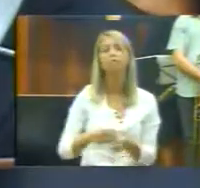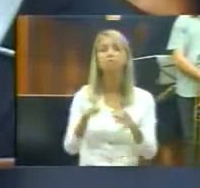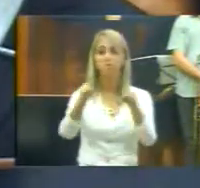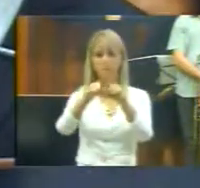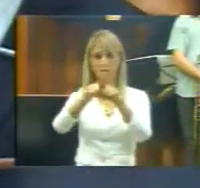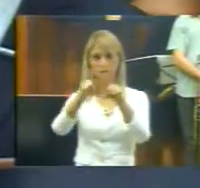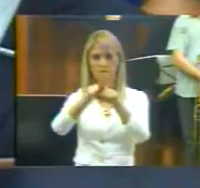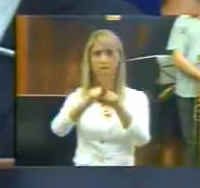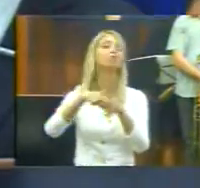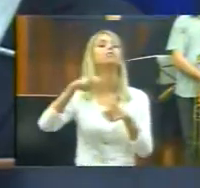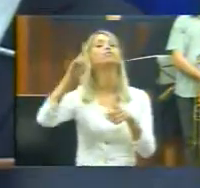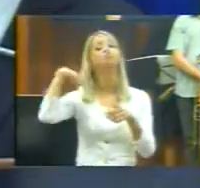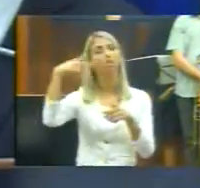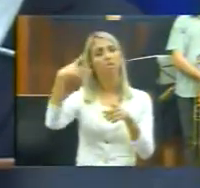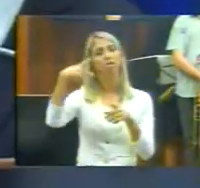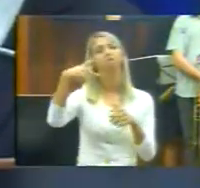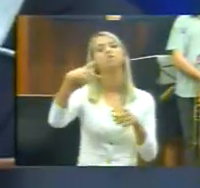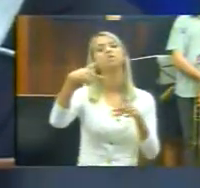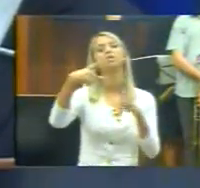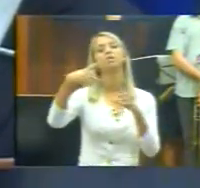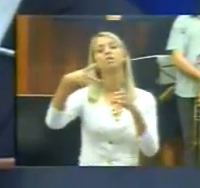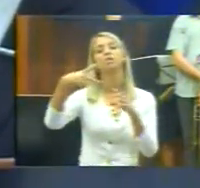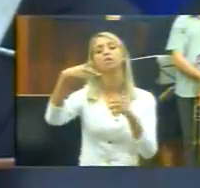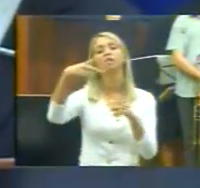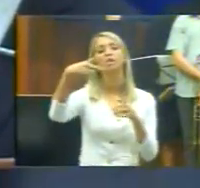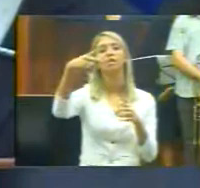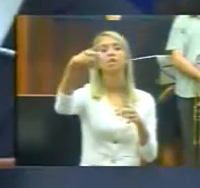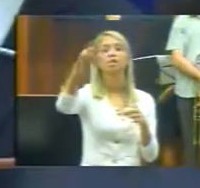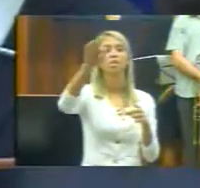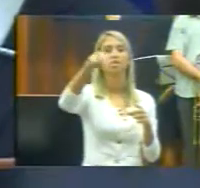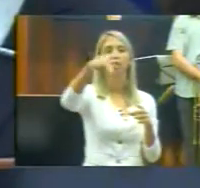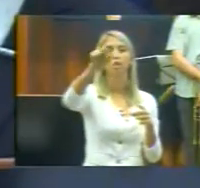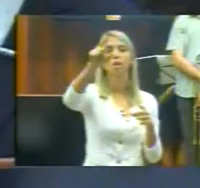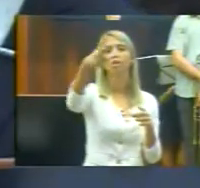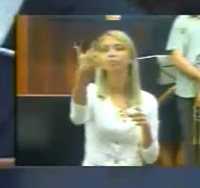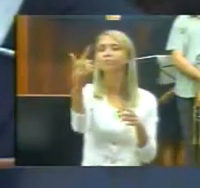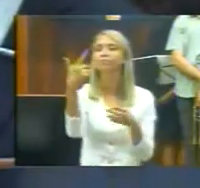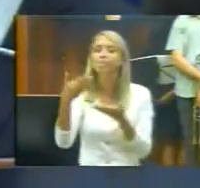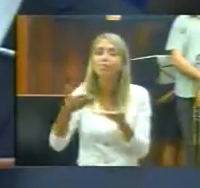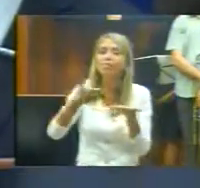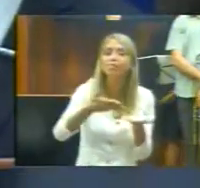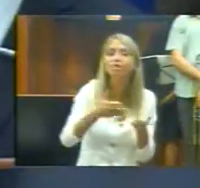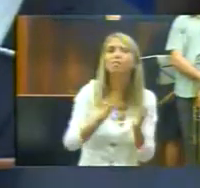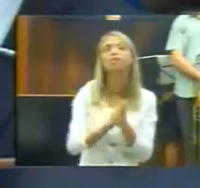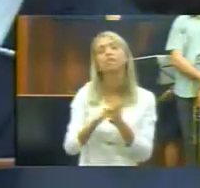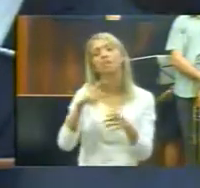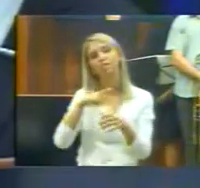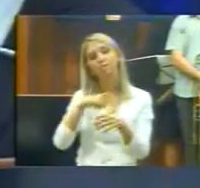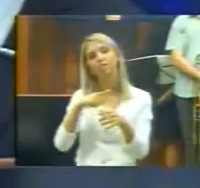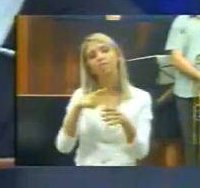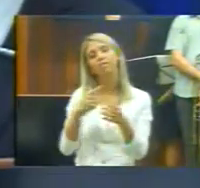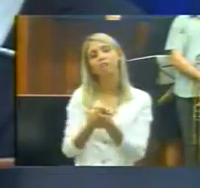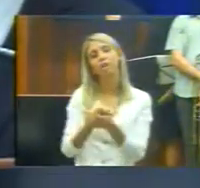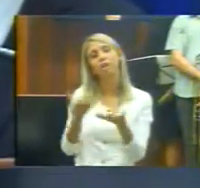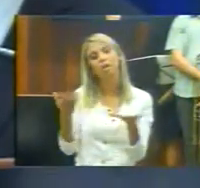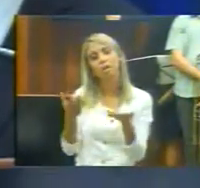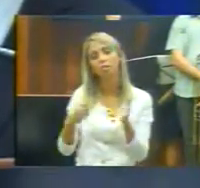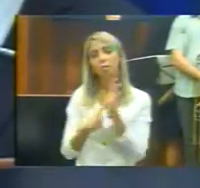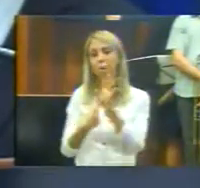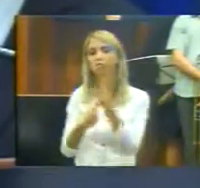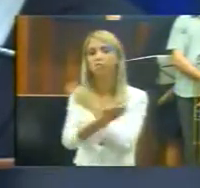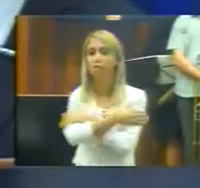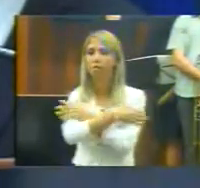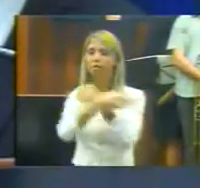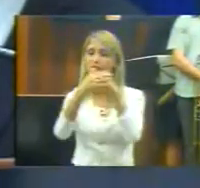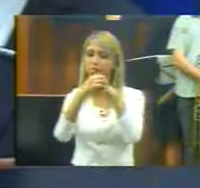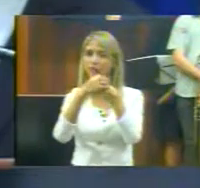vereador Alexandre Cruz, também recebeu o convite, mas por questão de agenda ele não pôde estar presente. Então, trago aqui também um abraço